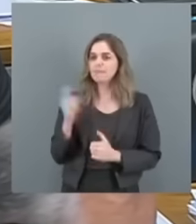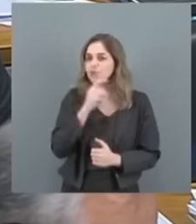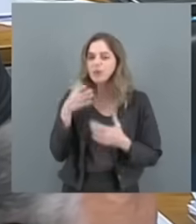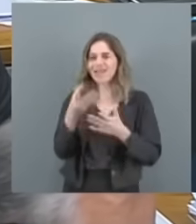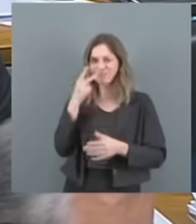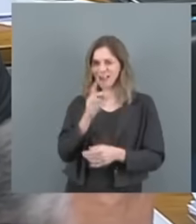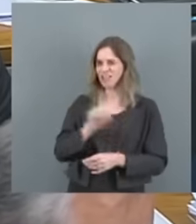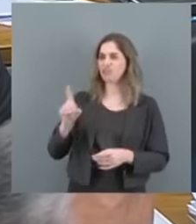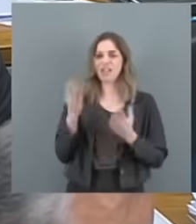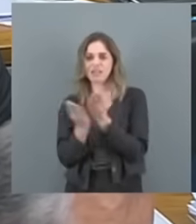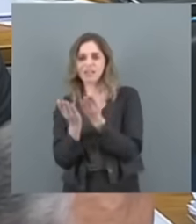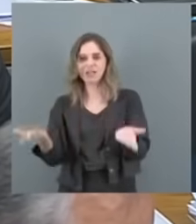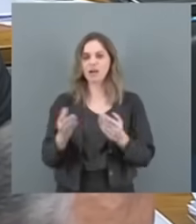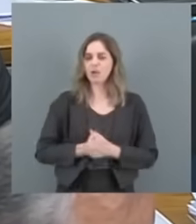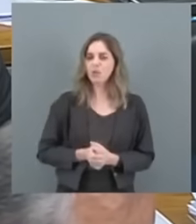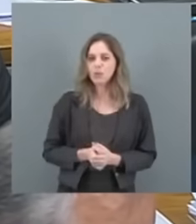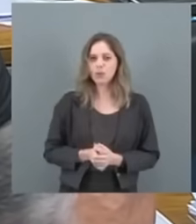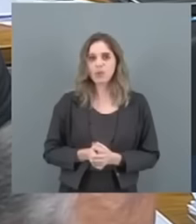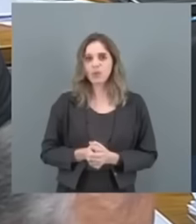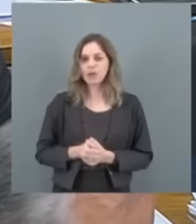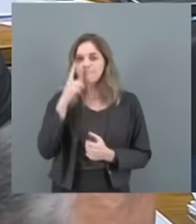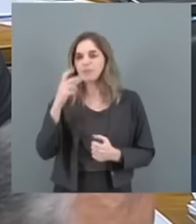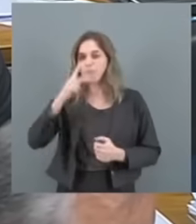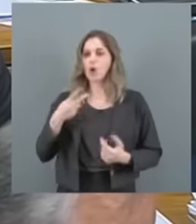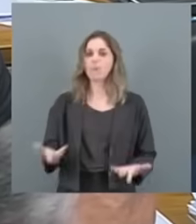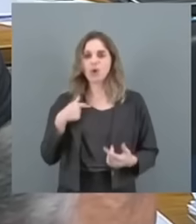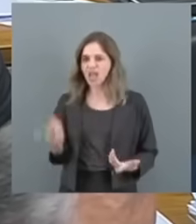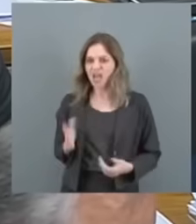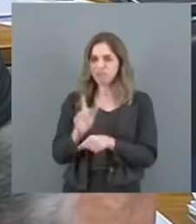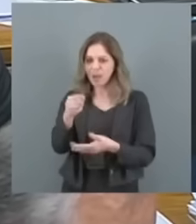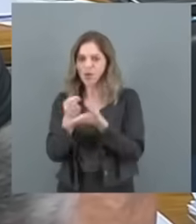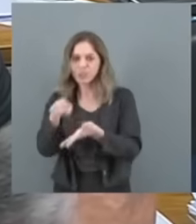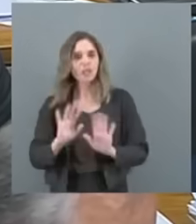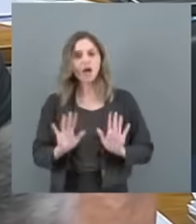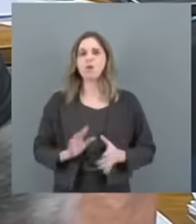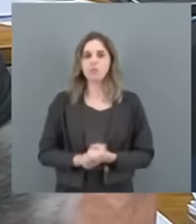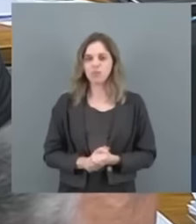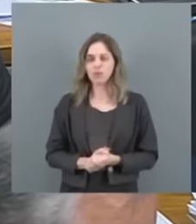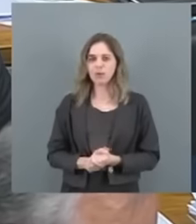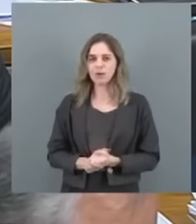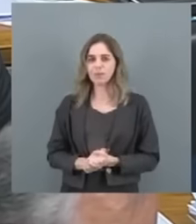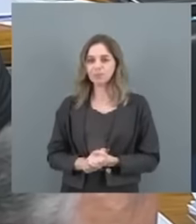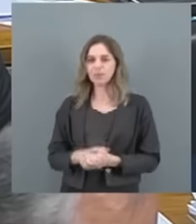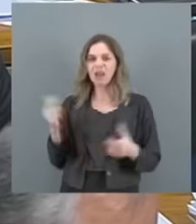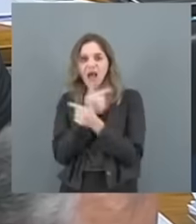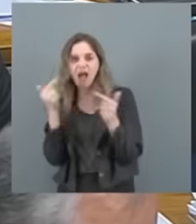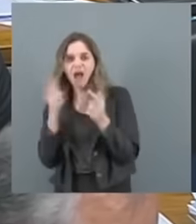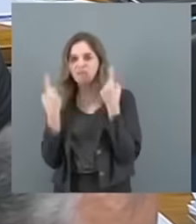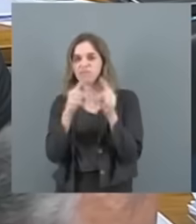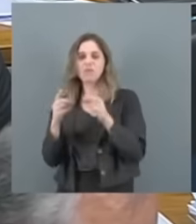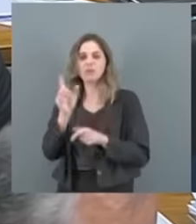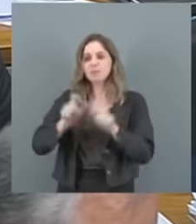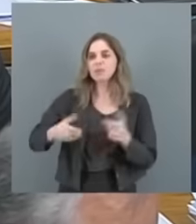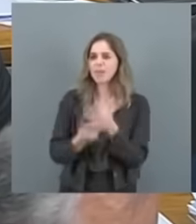que é de direita, que é cristão, para se beneficiar em benefício próprio. E eu não vou passar pano para esse cara, não. Esse cara tá pedindo pix. Tá querendo rindo da cara dos outros ainda. Esse cara tá